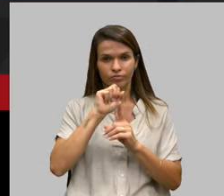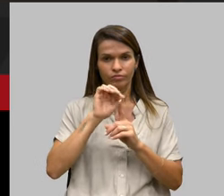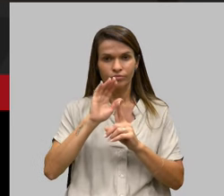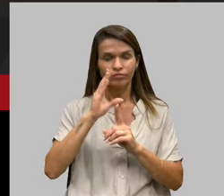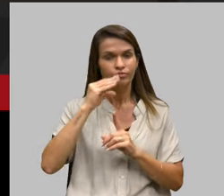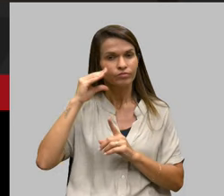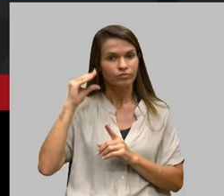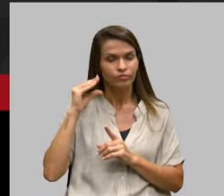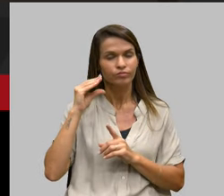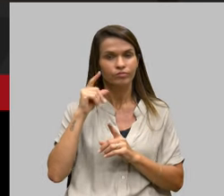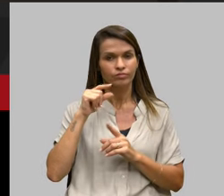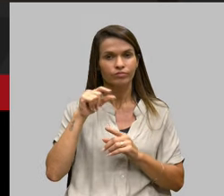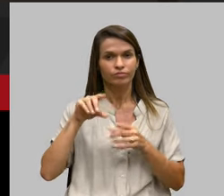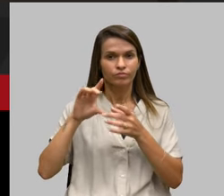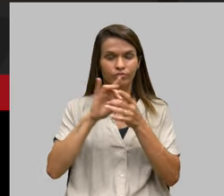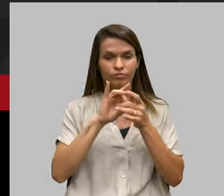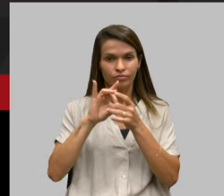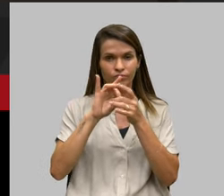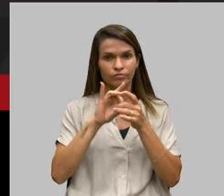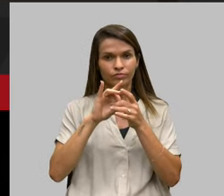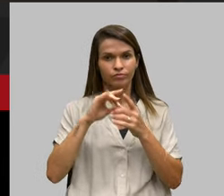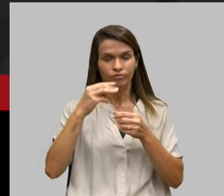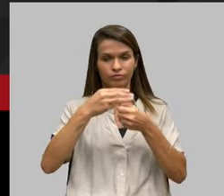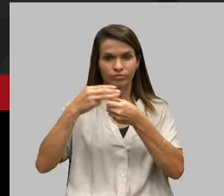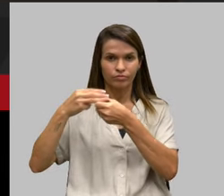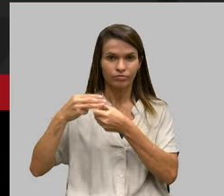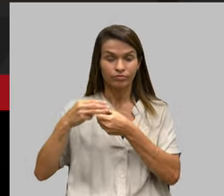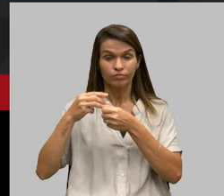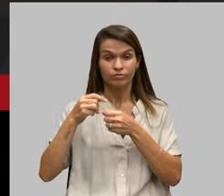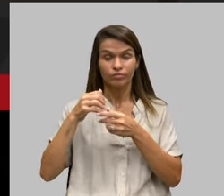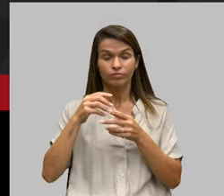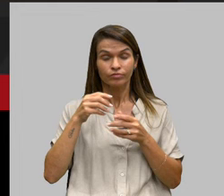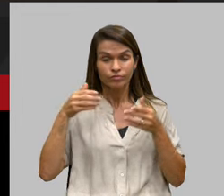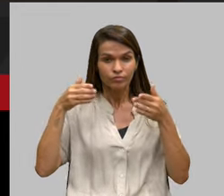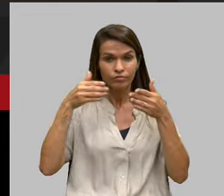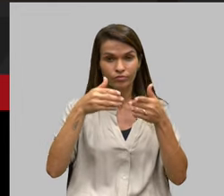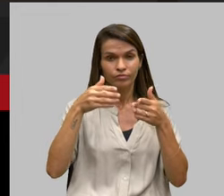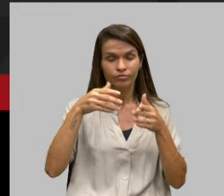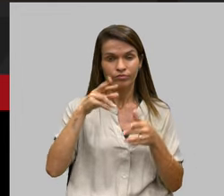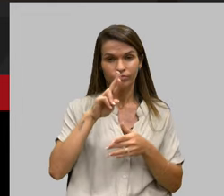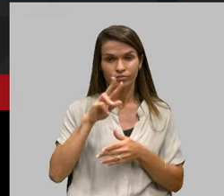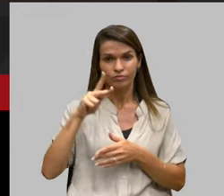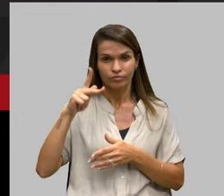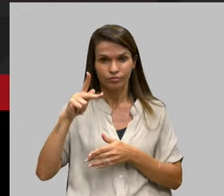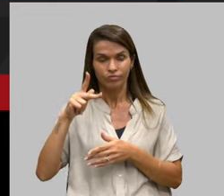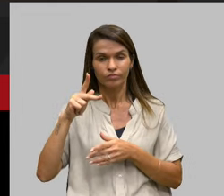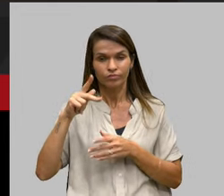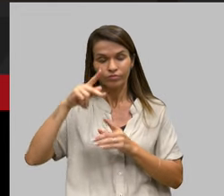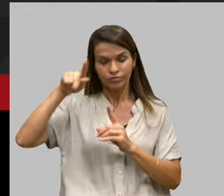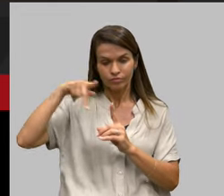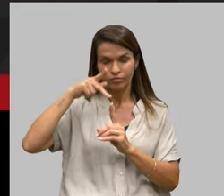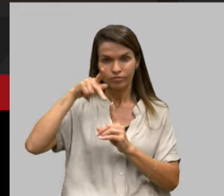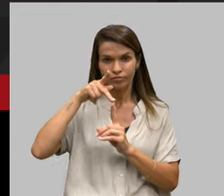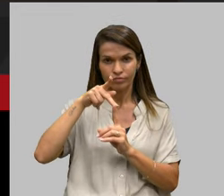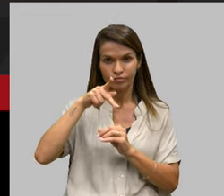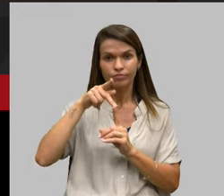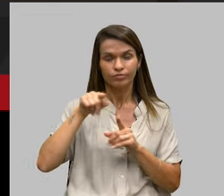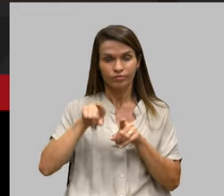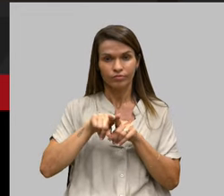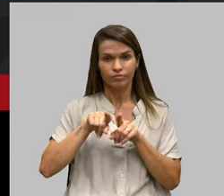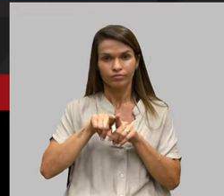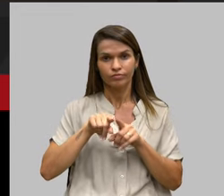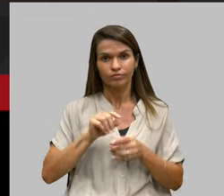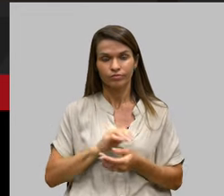estado Distrito Federal e municípios desde que amparados por regime próprio de previdência social